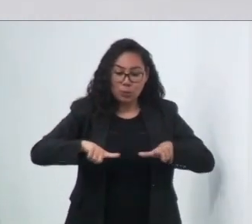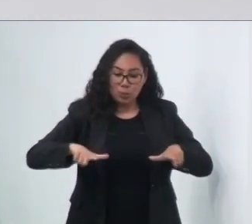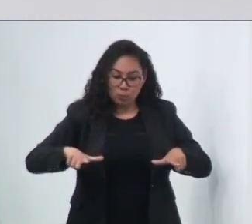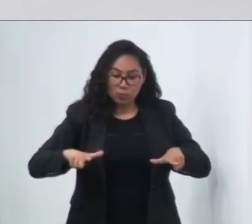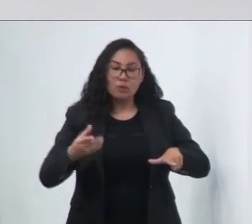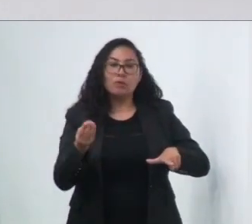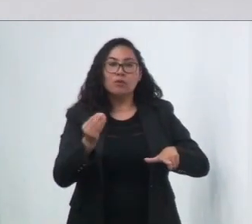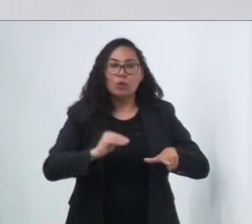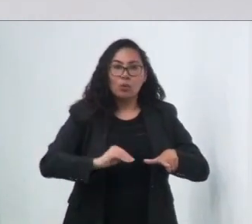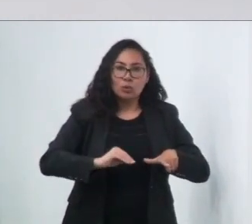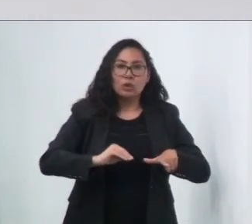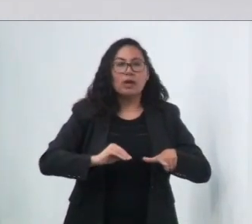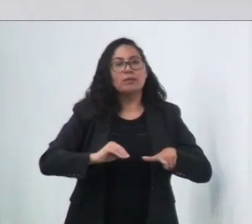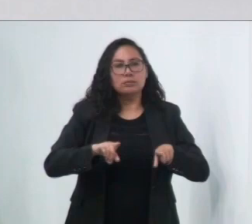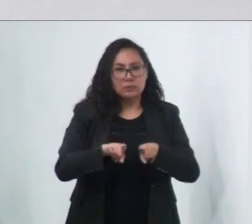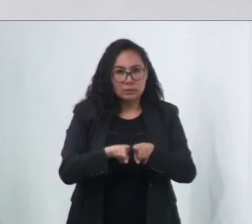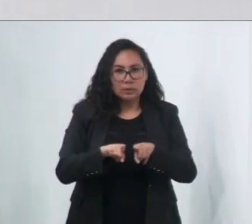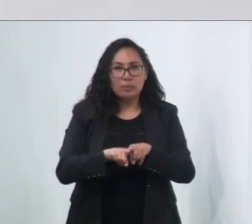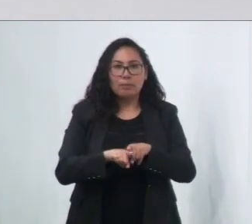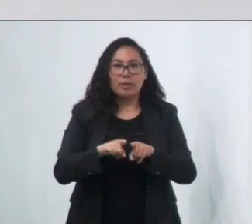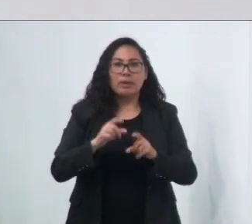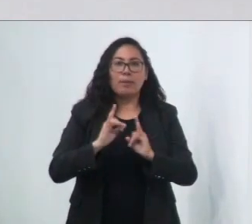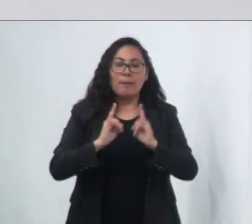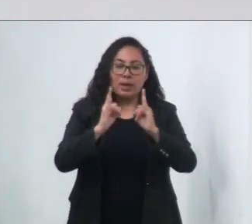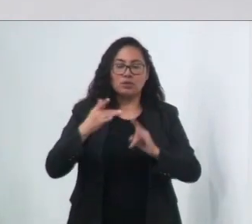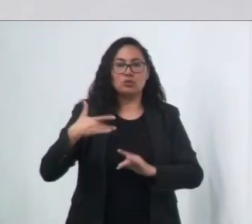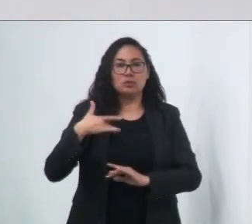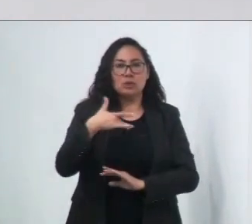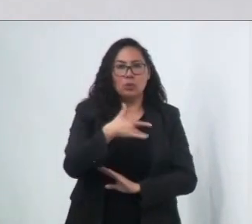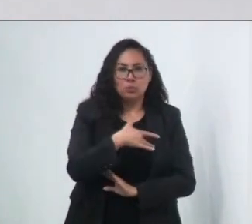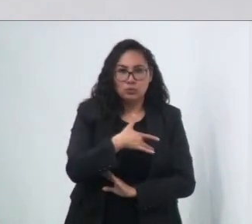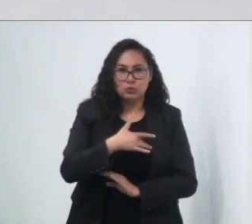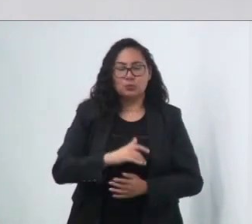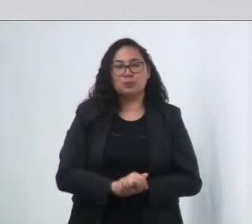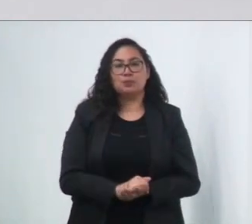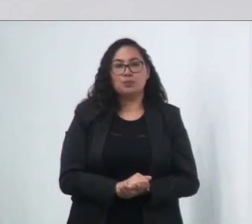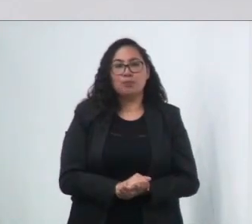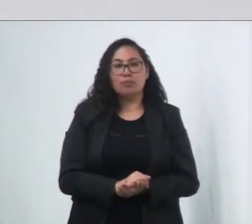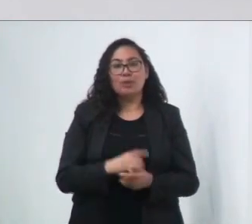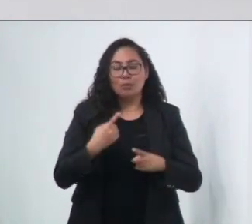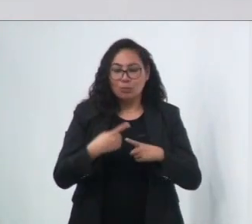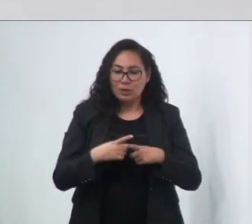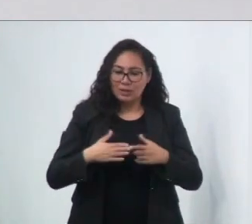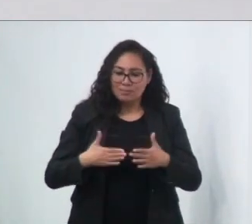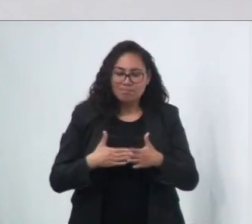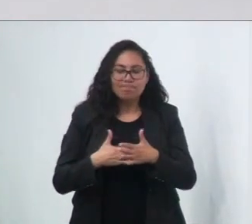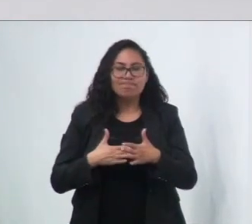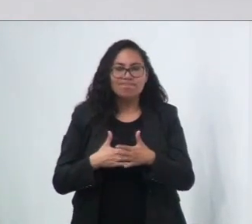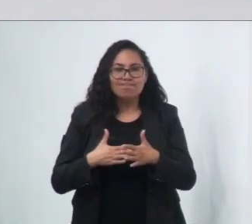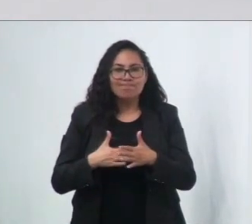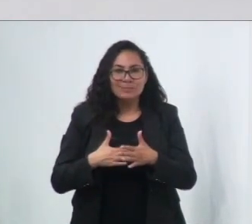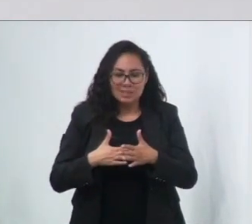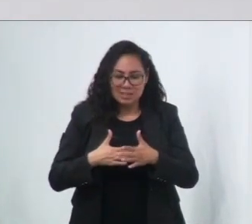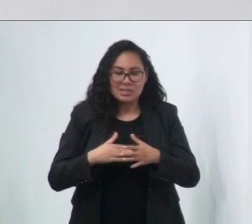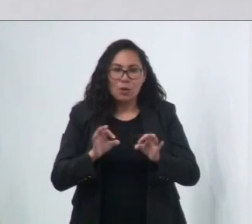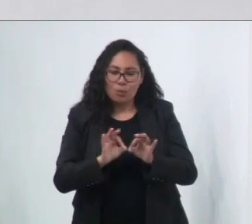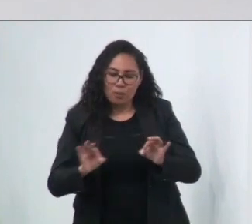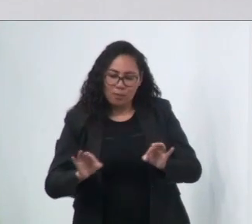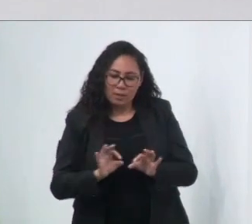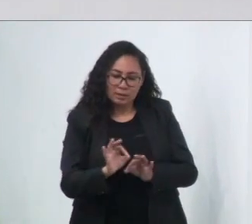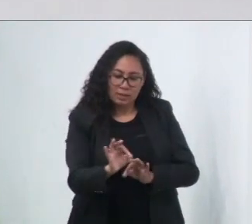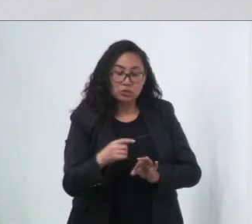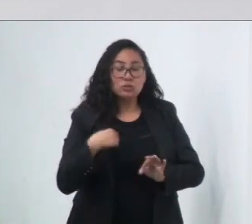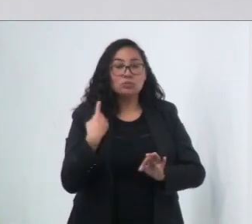saúde. Então, em virtude disso, da limitação física, a gente está